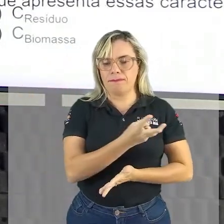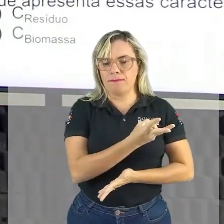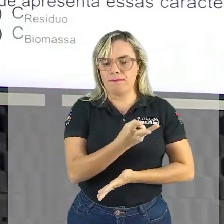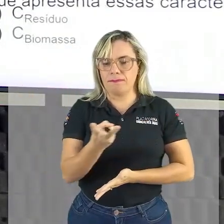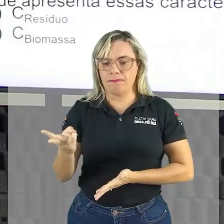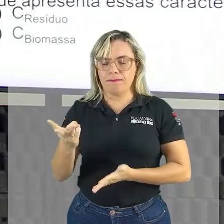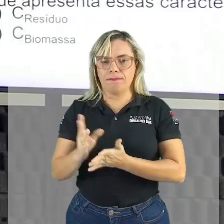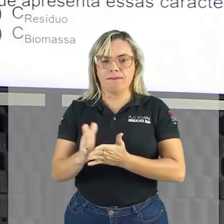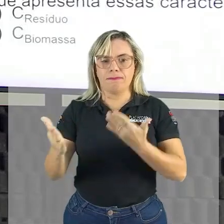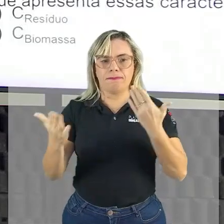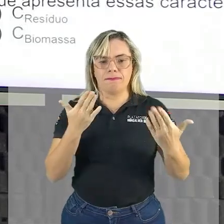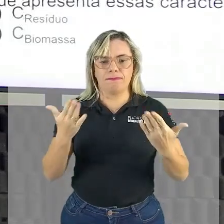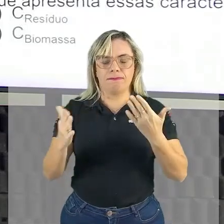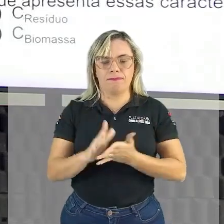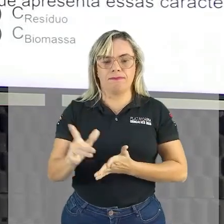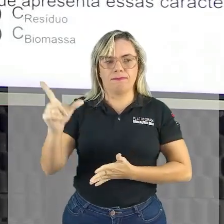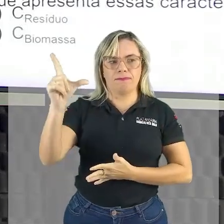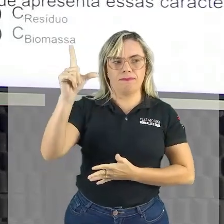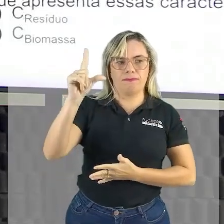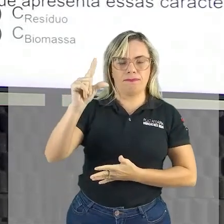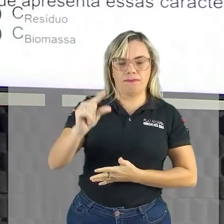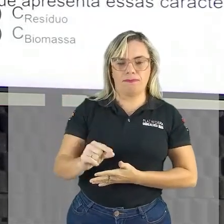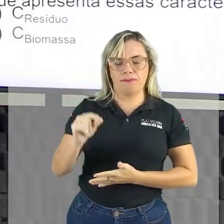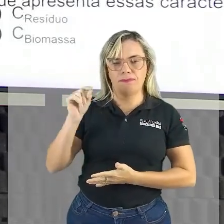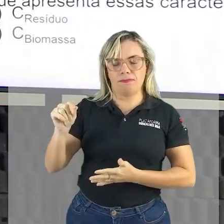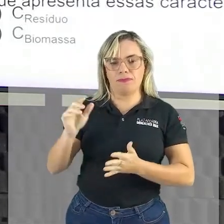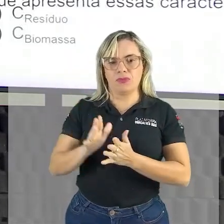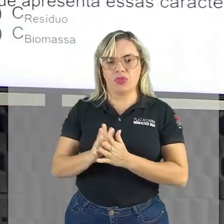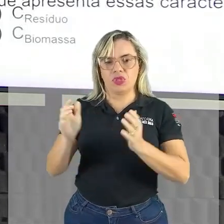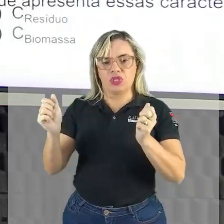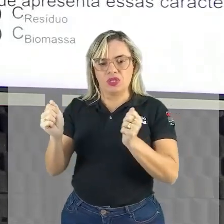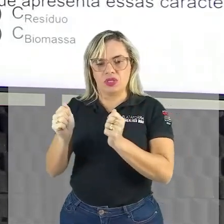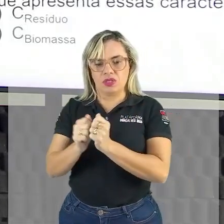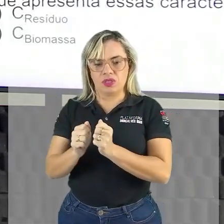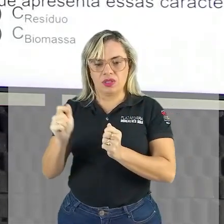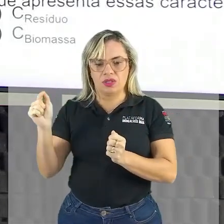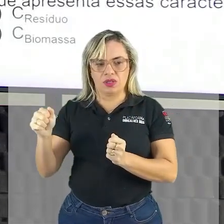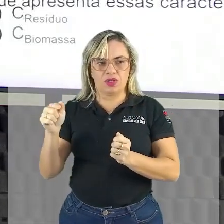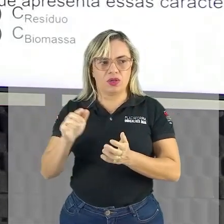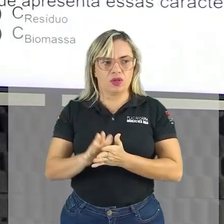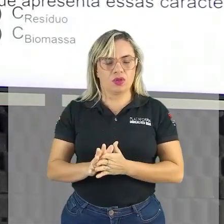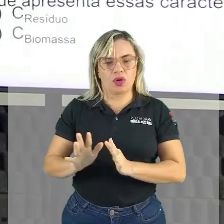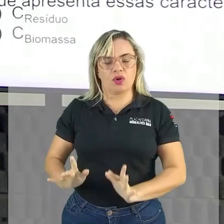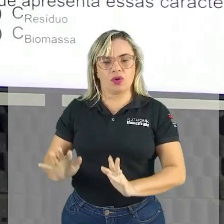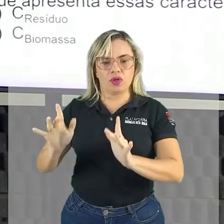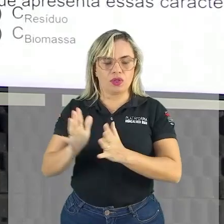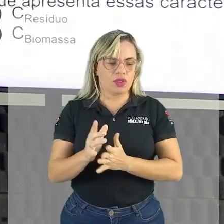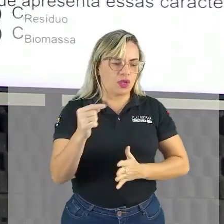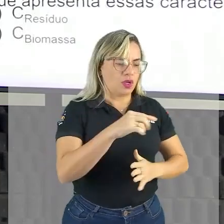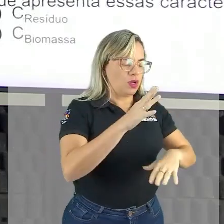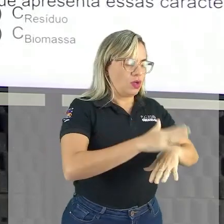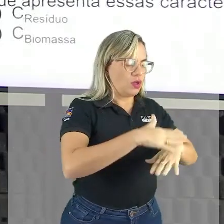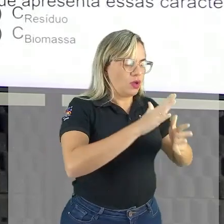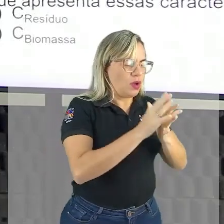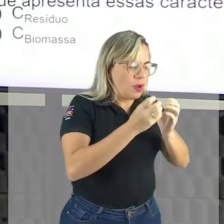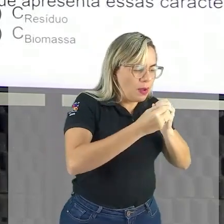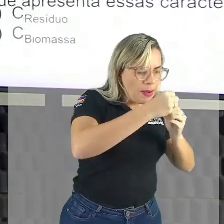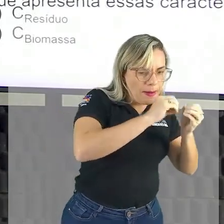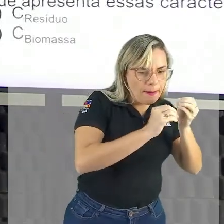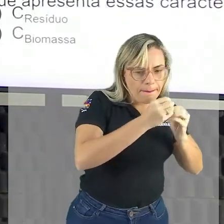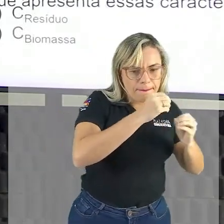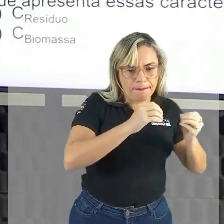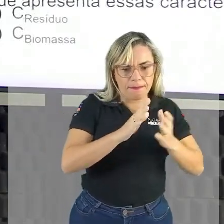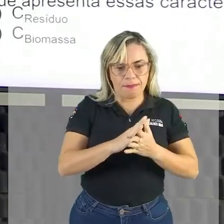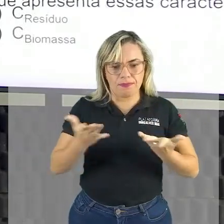ver? O estado físico de menor agregação, aqui estão menos agregados, ó. Aqui está mais agregado. O estado físico de menor